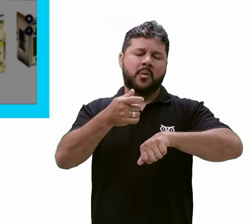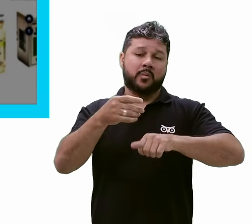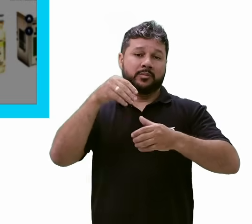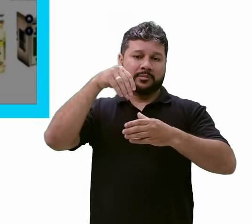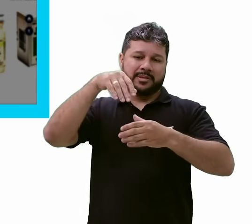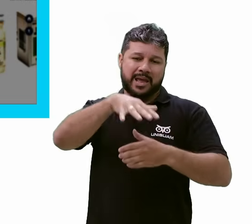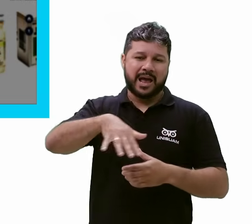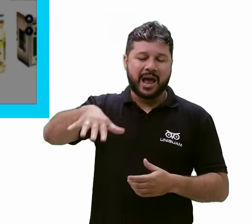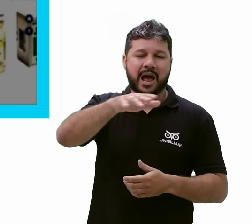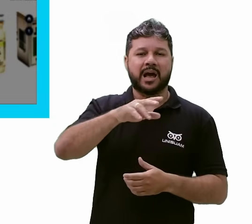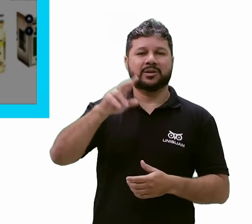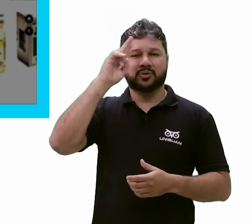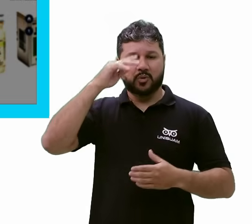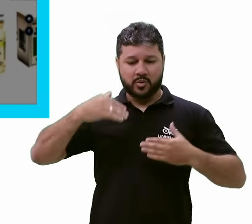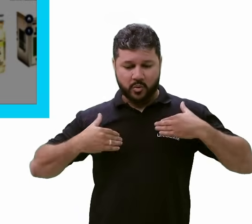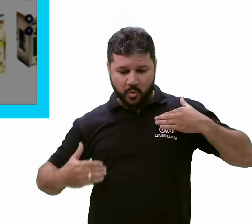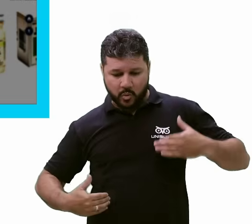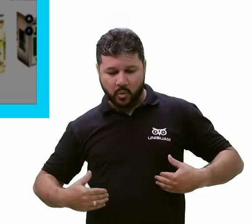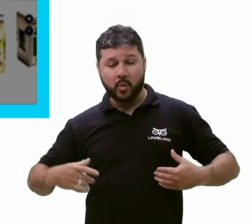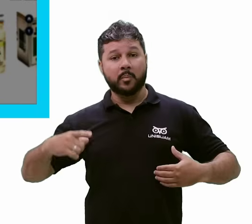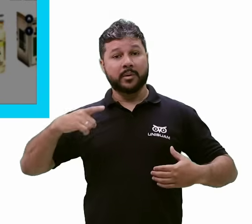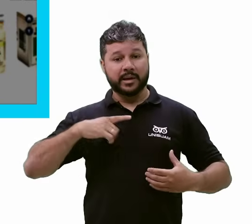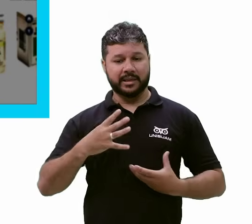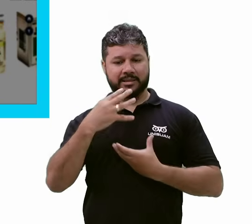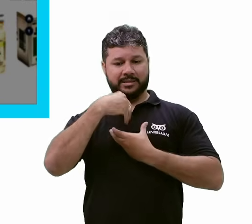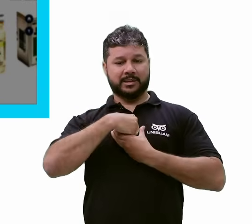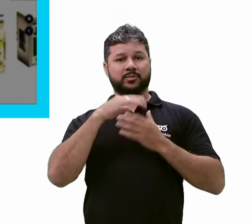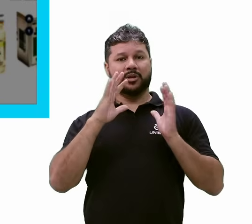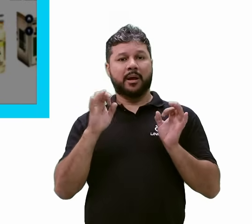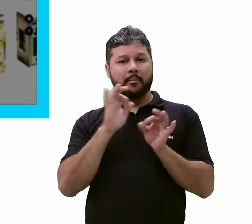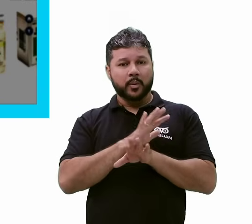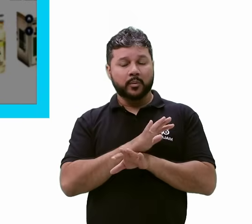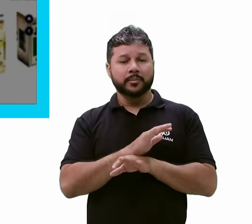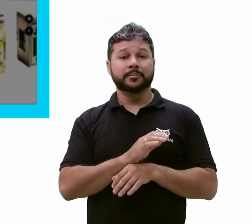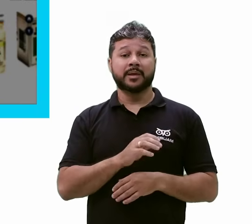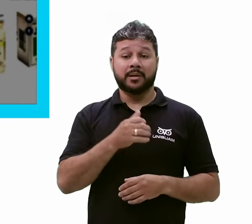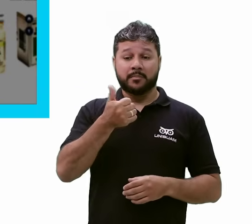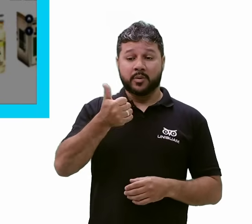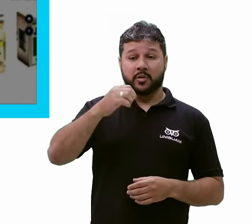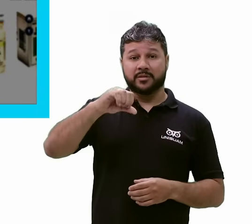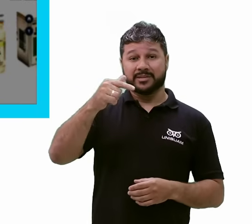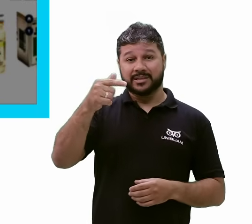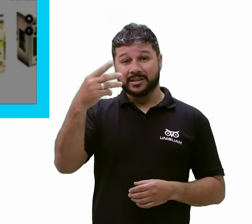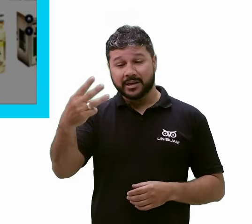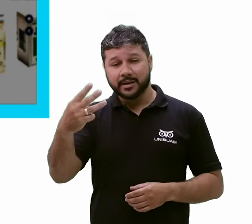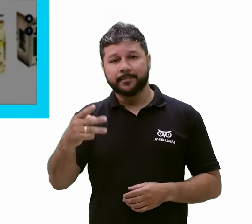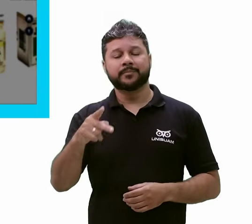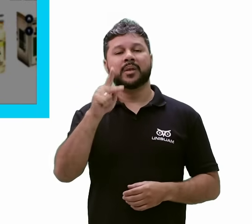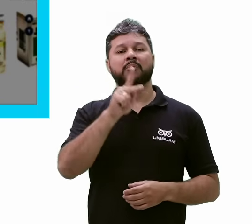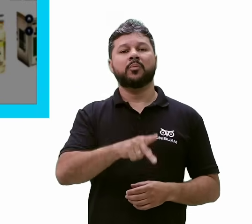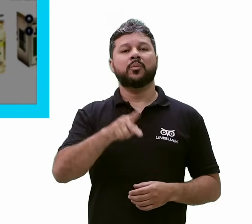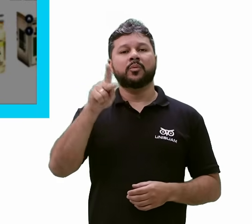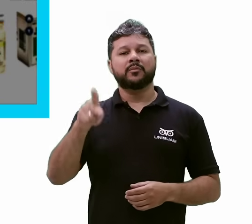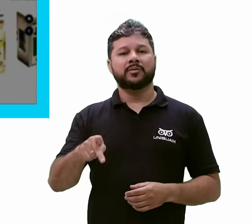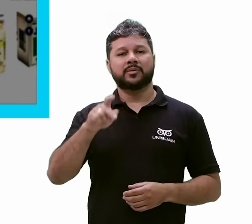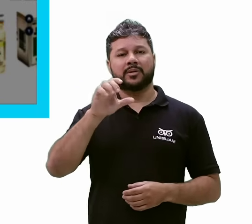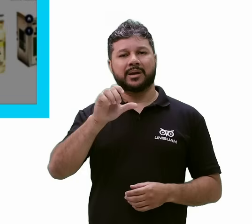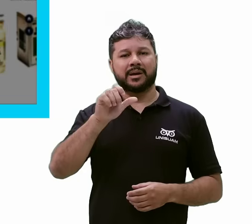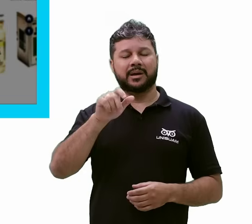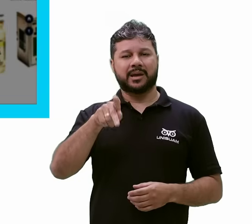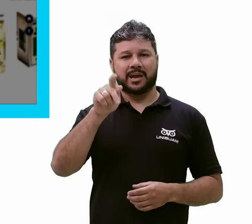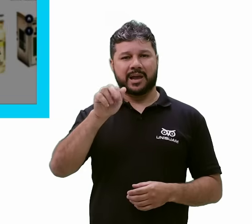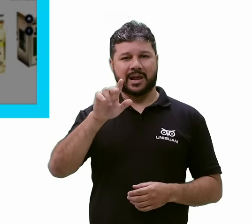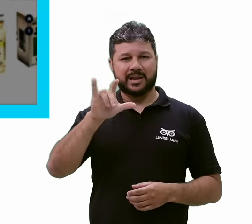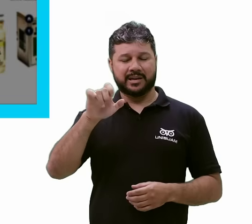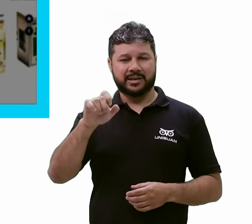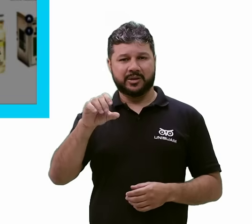da história da fisiologia. Tá? E aí, em 1973, o professor